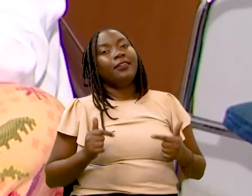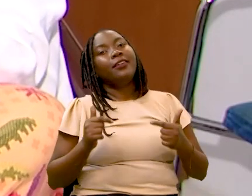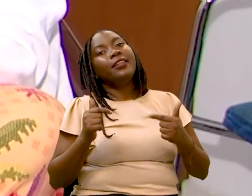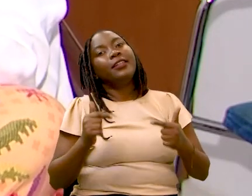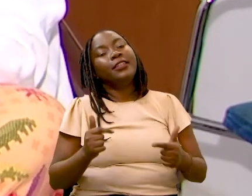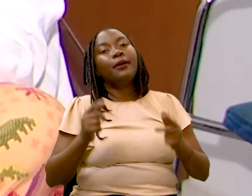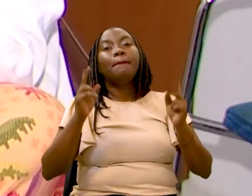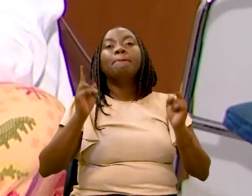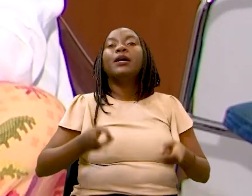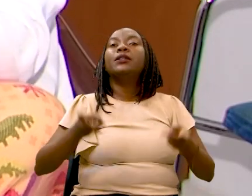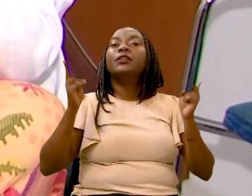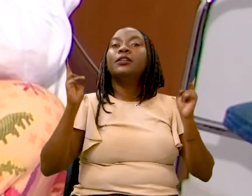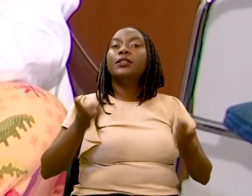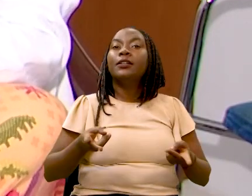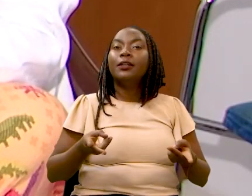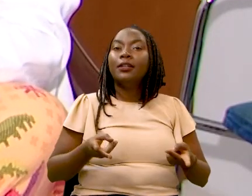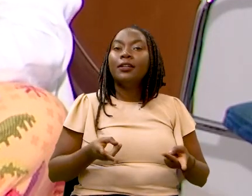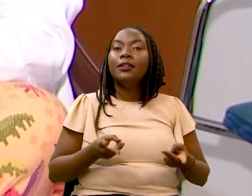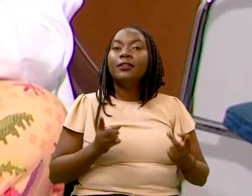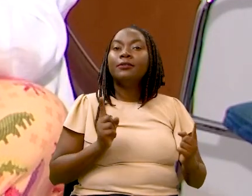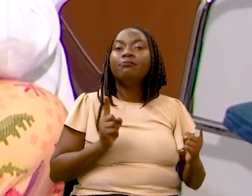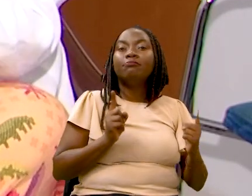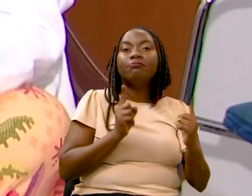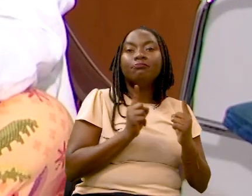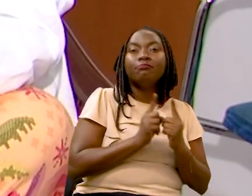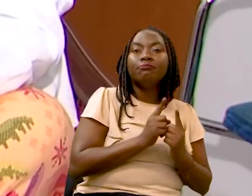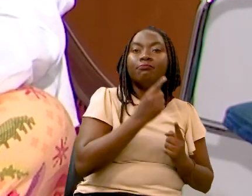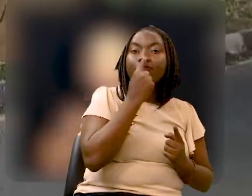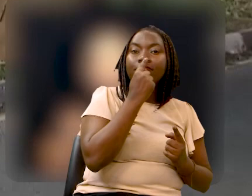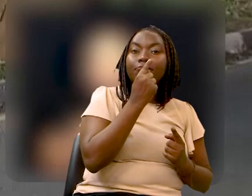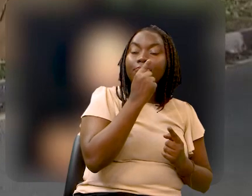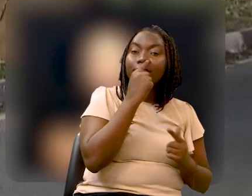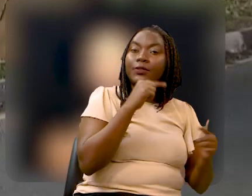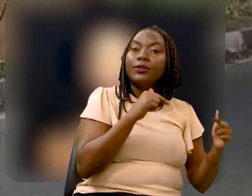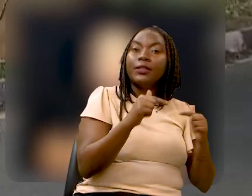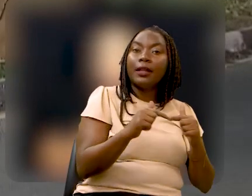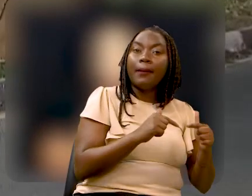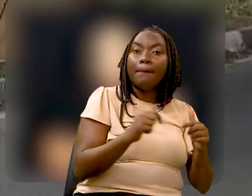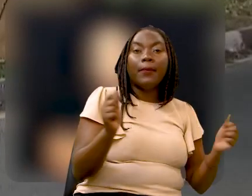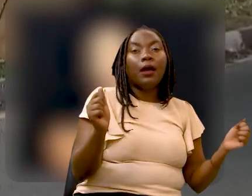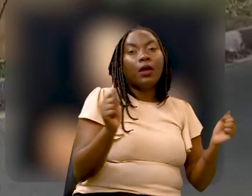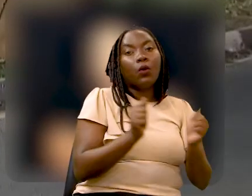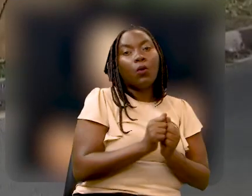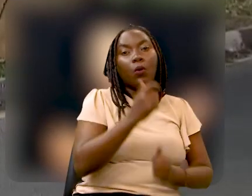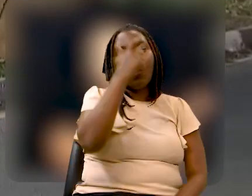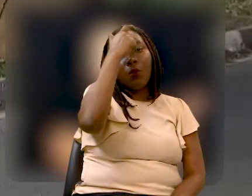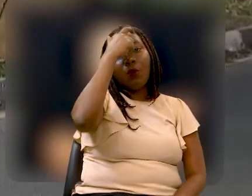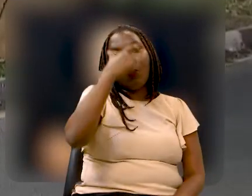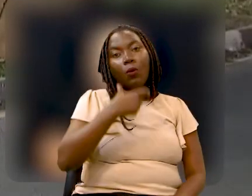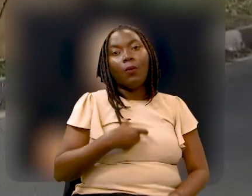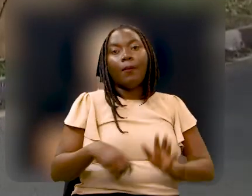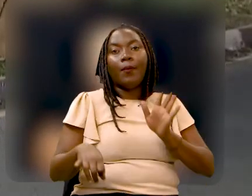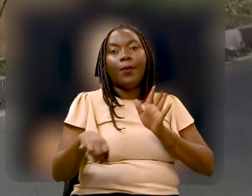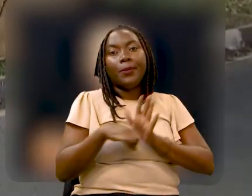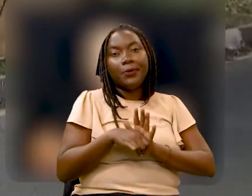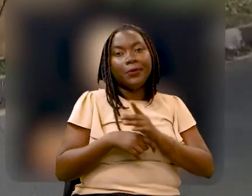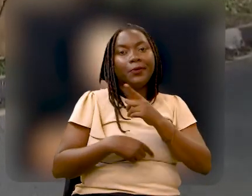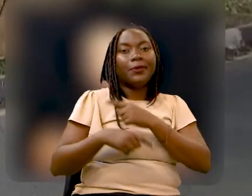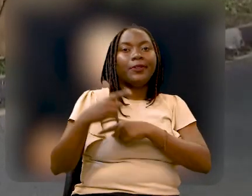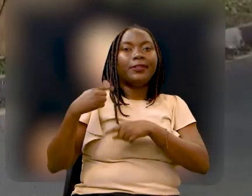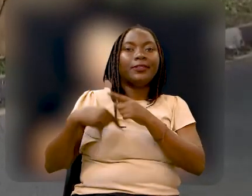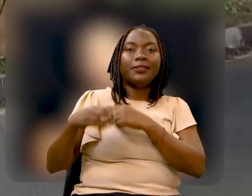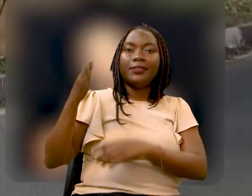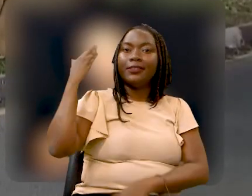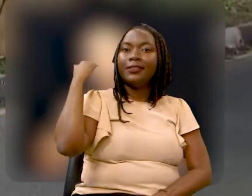feito o exercício de manter, né, a proximidade do meu trabalho com o